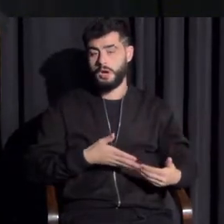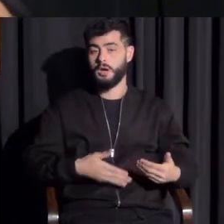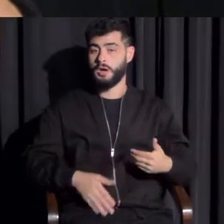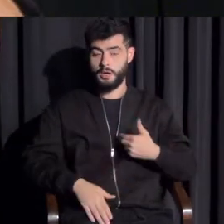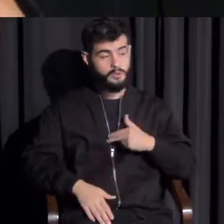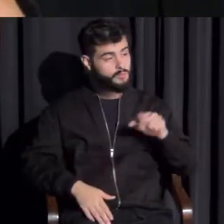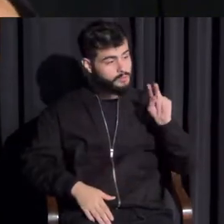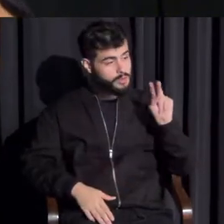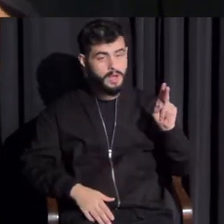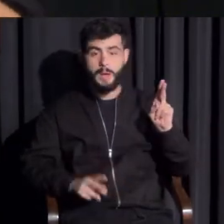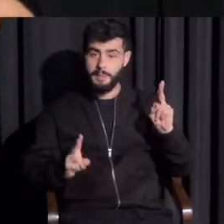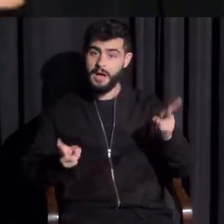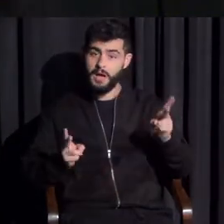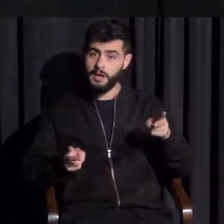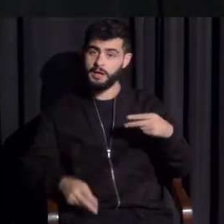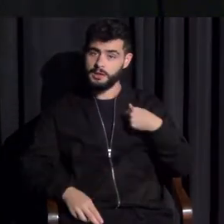estou